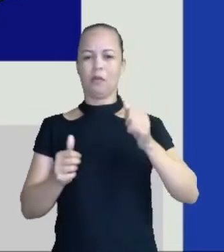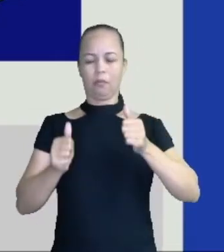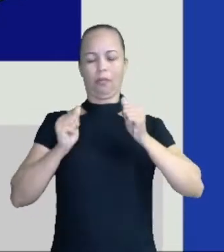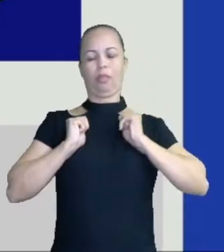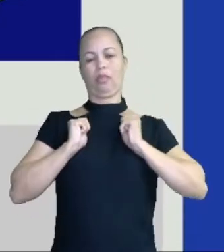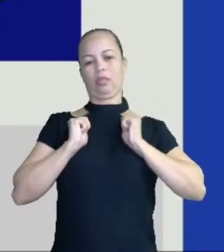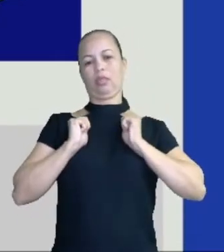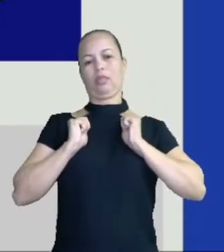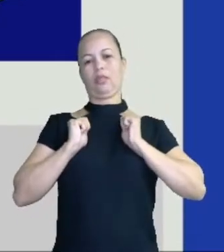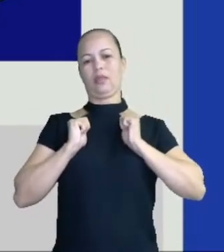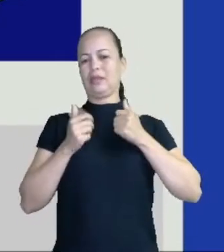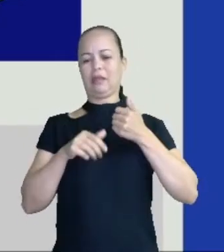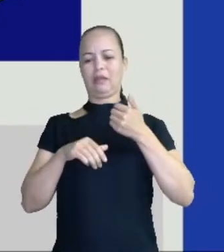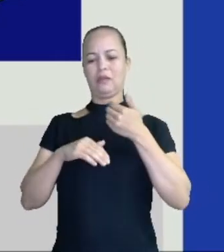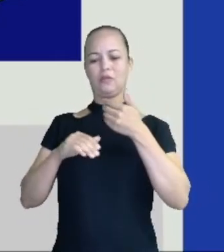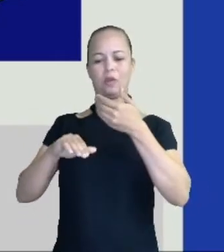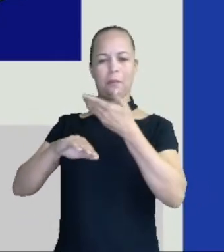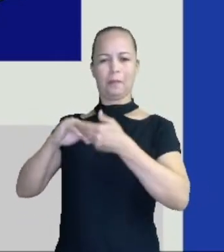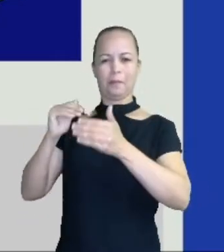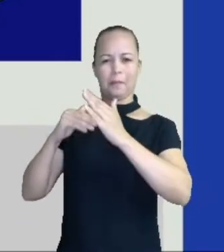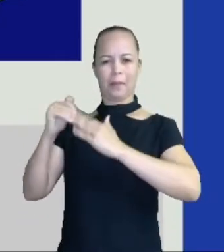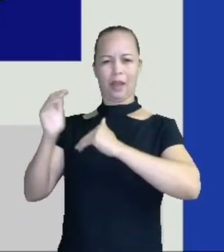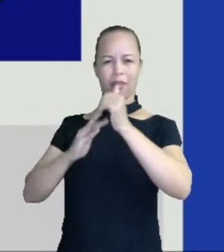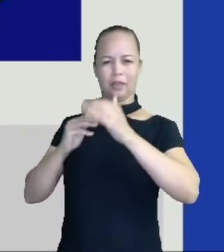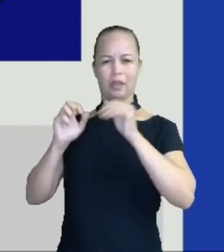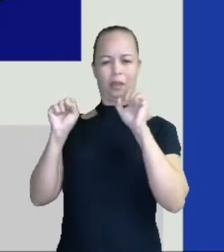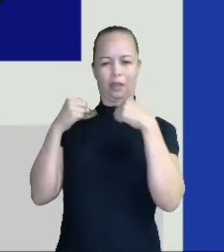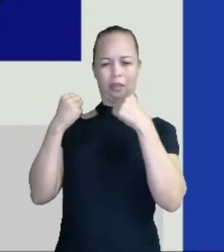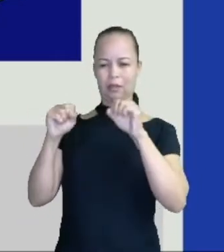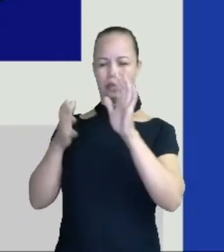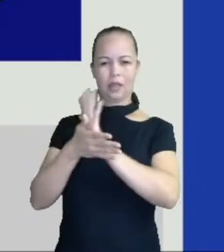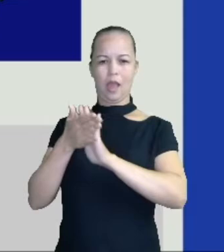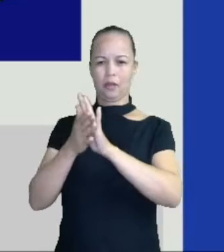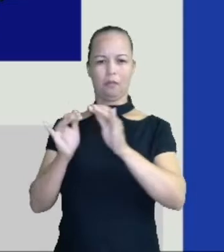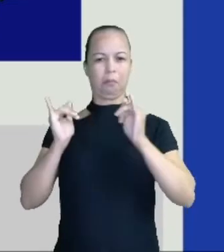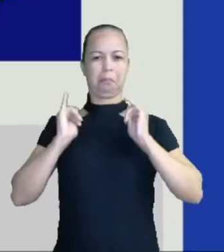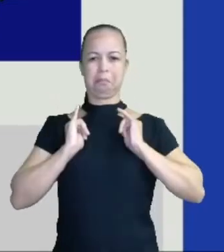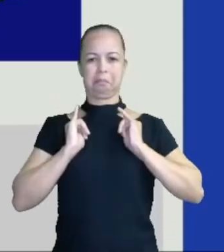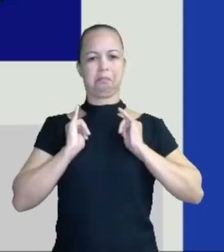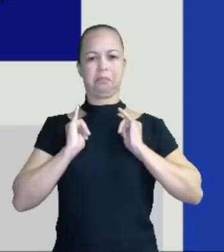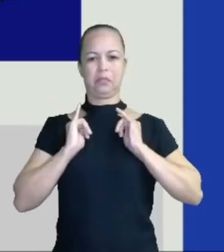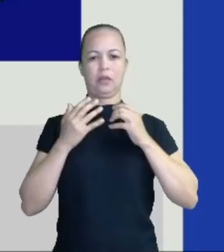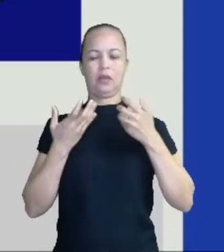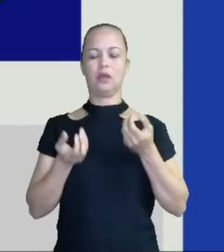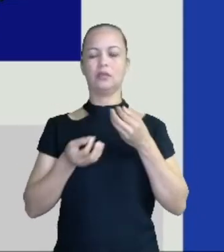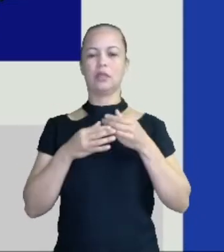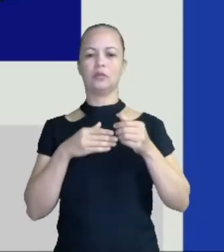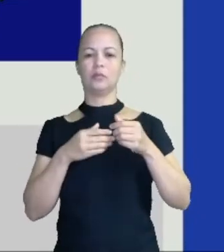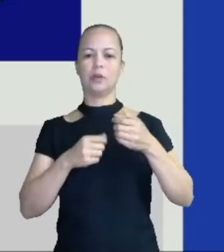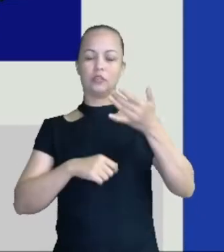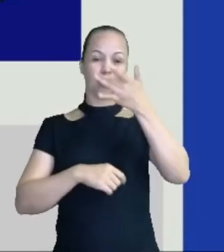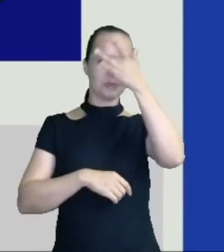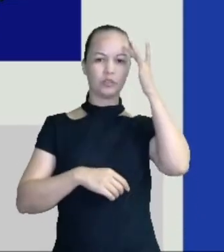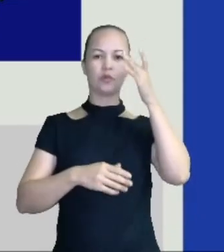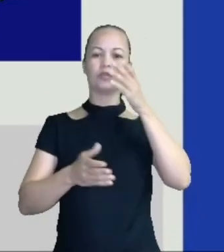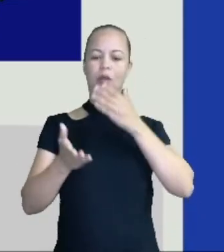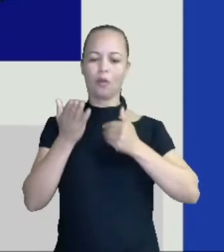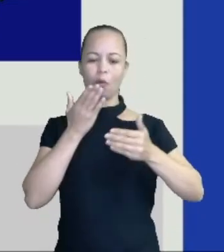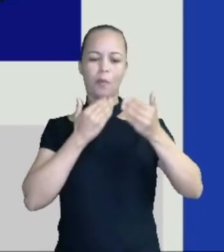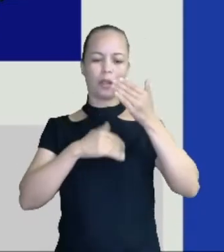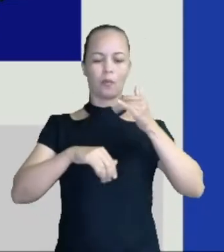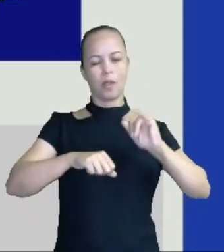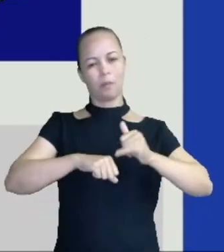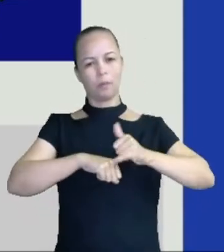ou seja, são pessoas que estão mais propensas a desenvolverem a obesidade, né? Ou seja, essa